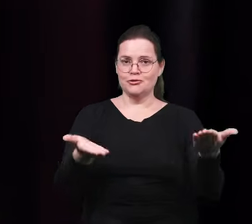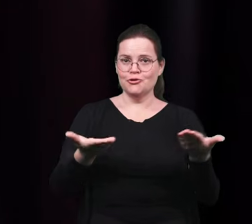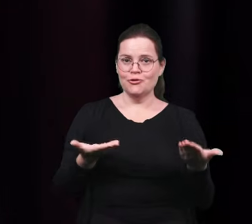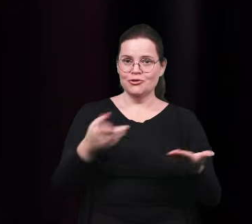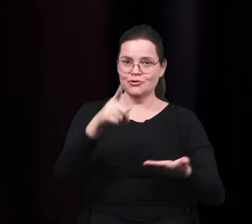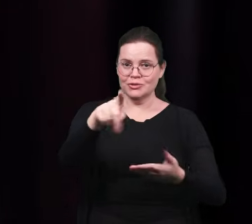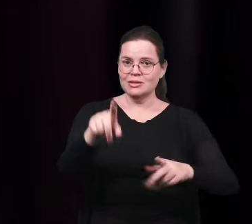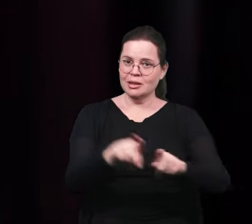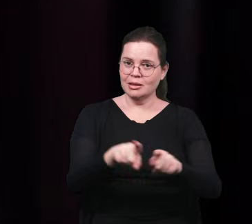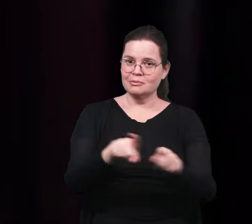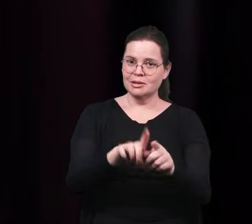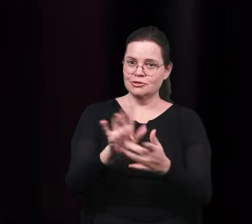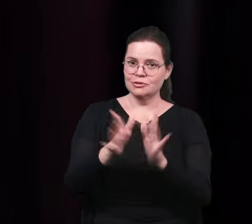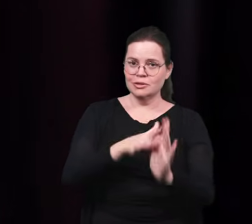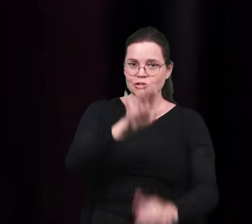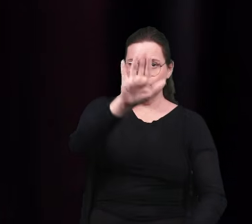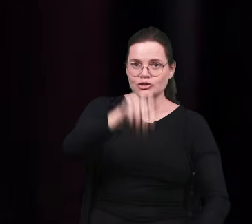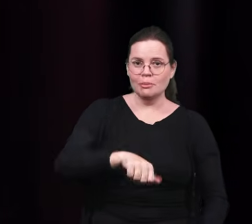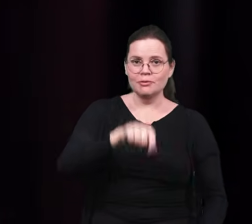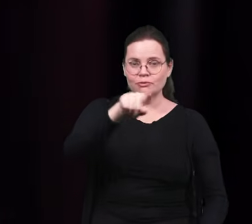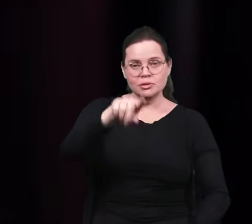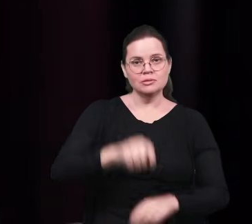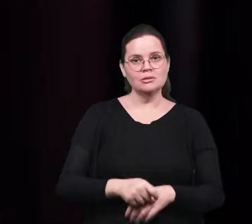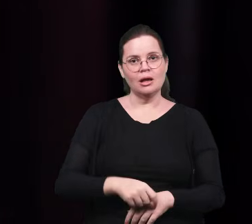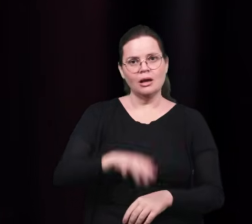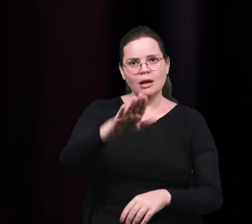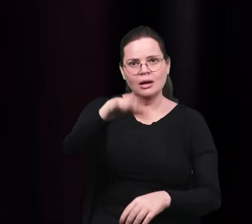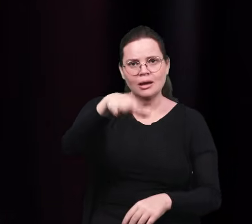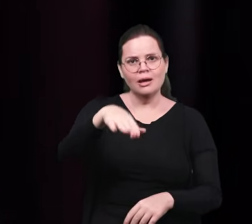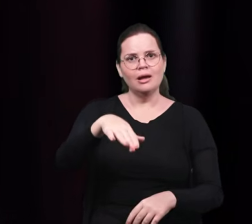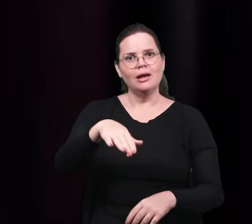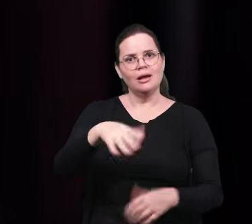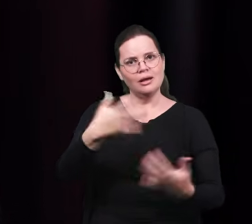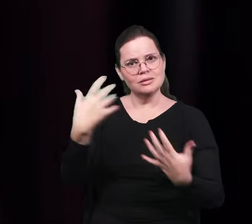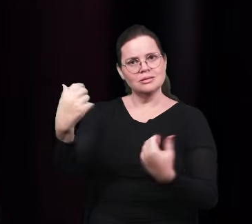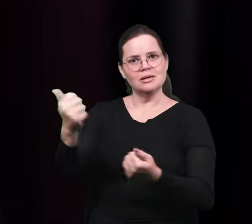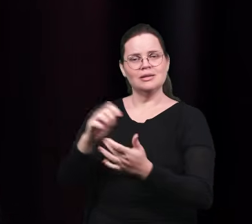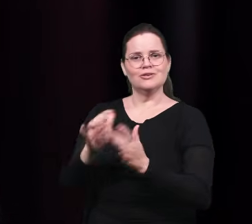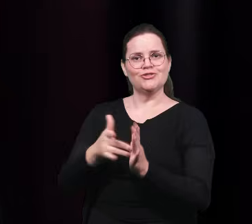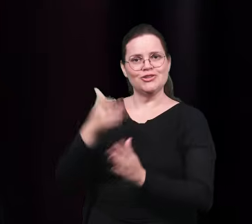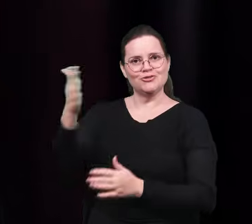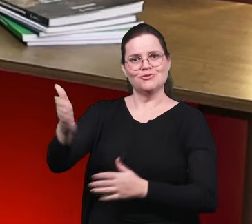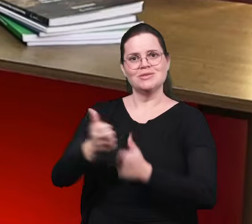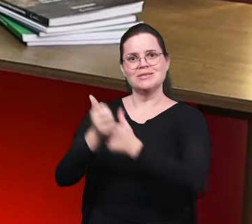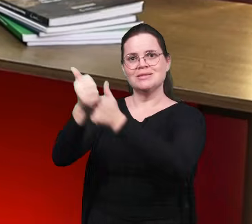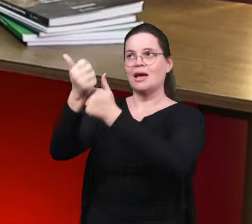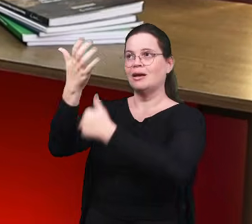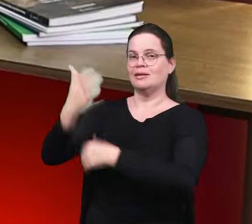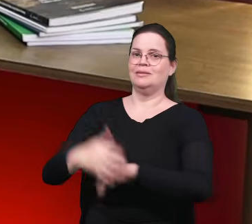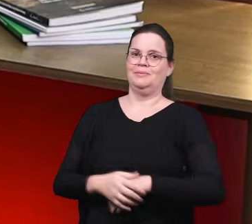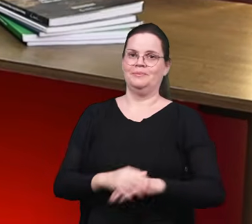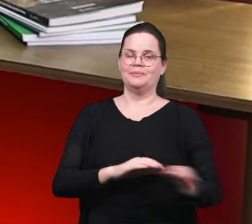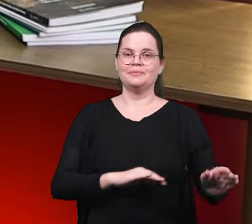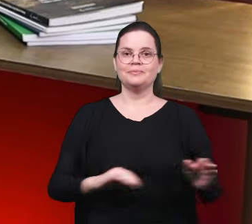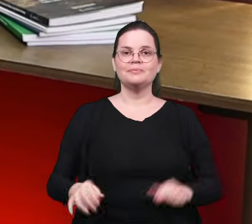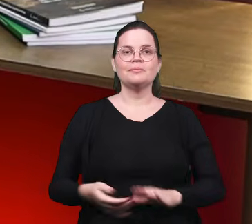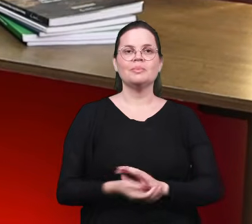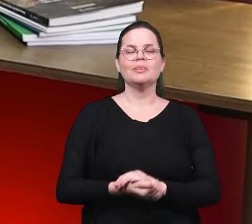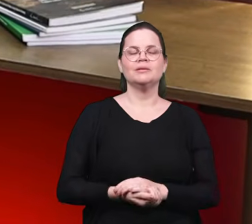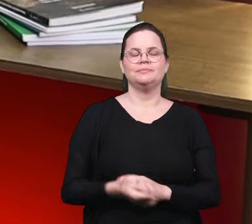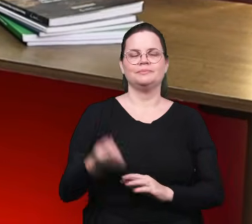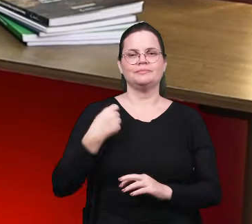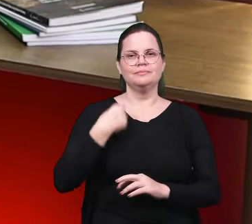Jesus, ainda hoje, esse convite está aberto ao homem. Segue-me. É interessante porque nós vemos que há